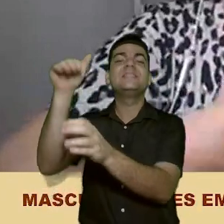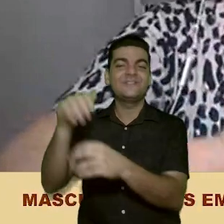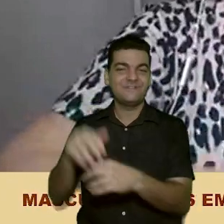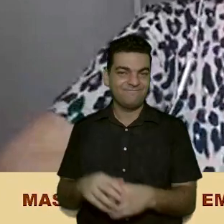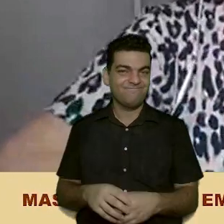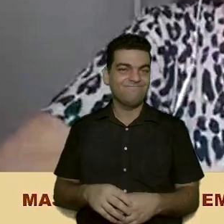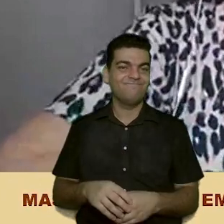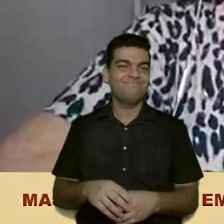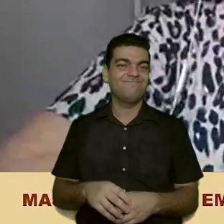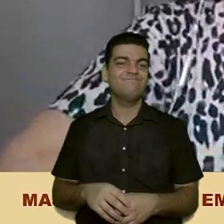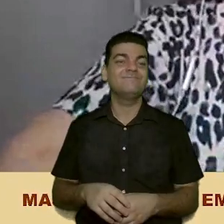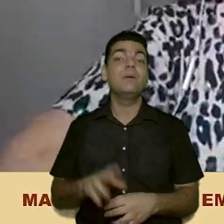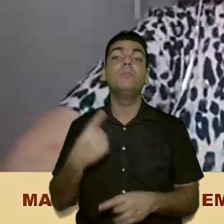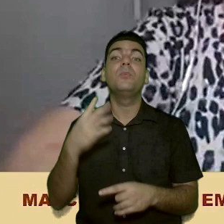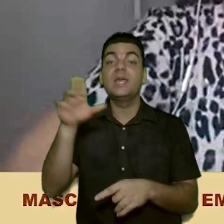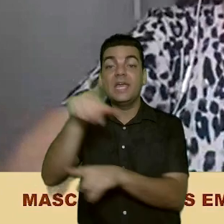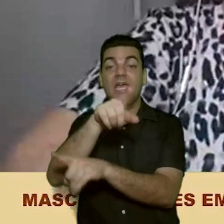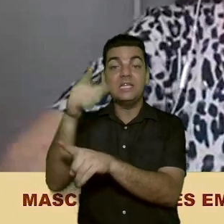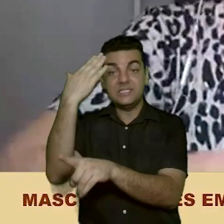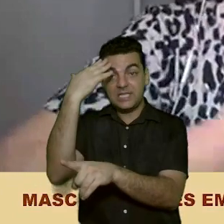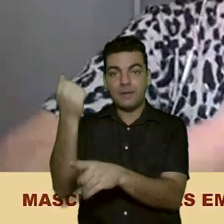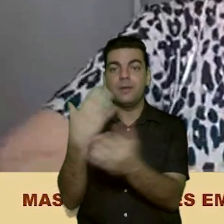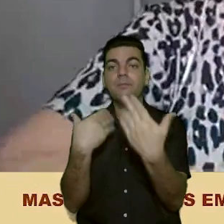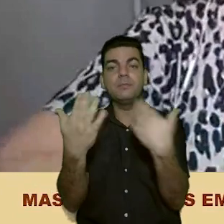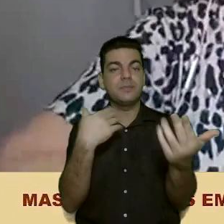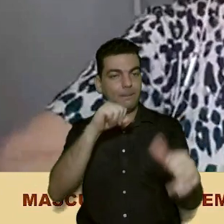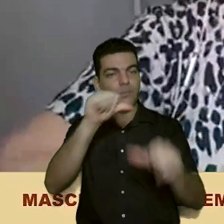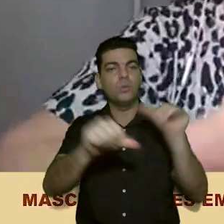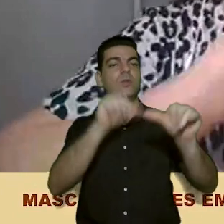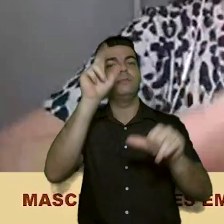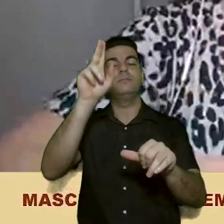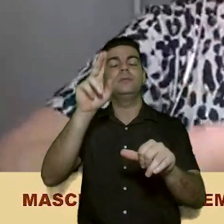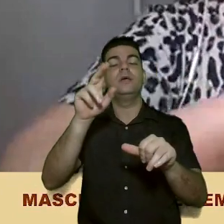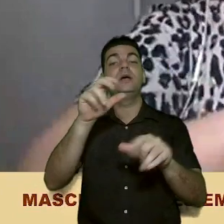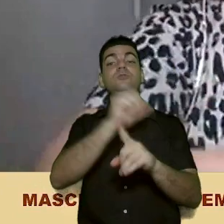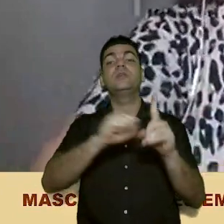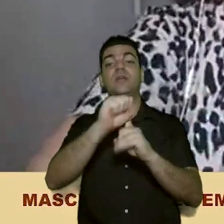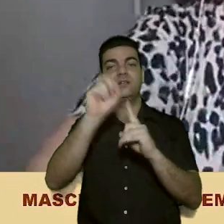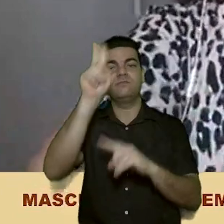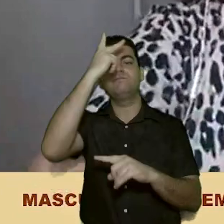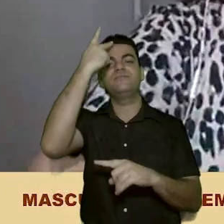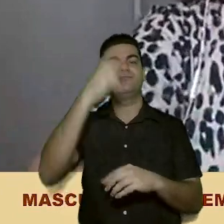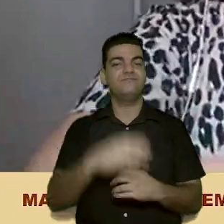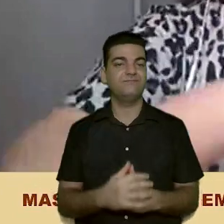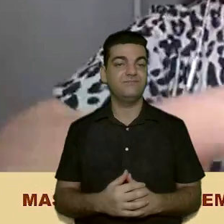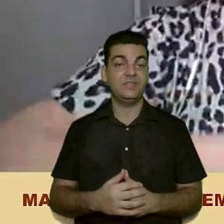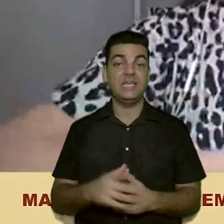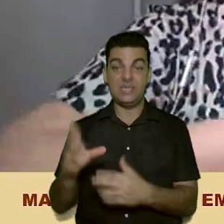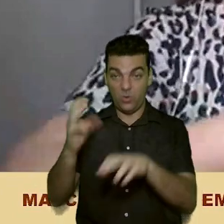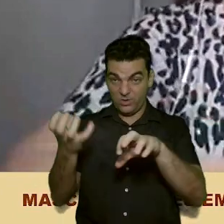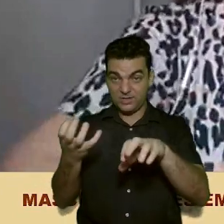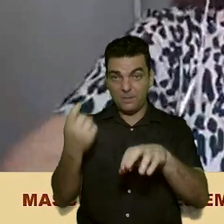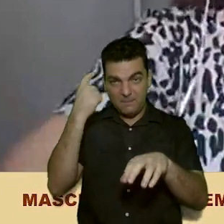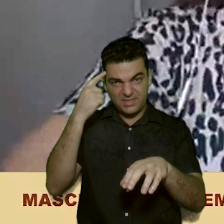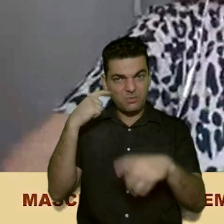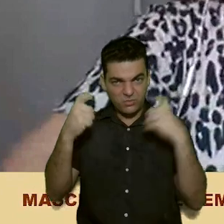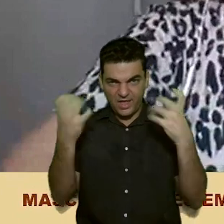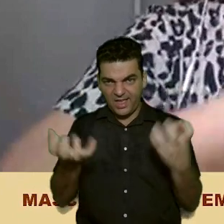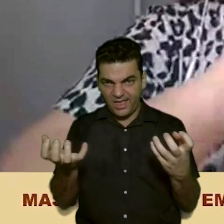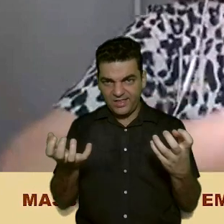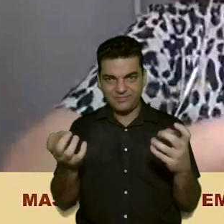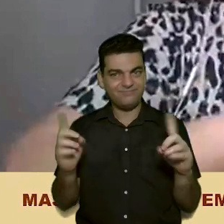política, institucional sobre esse assunto, é porque se sabe que conversas transformam, que educação